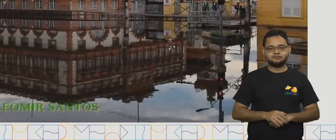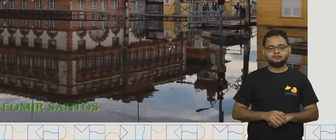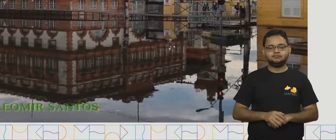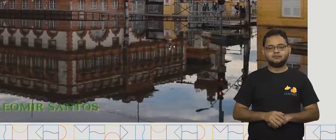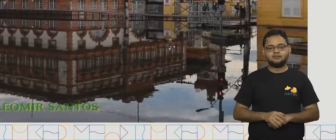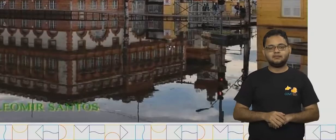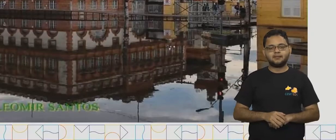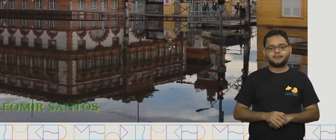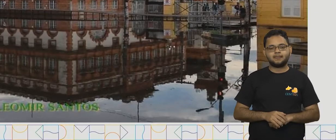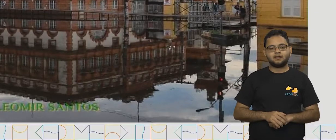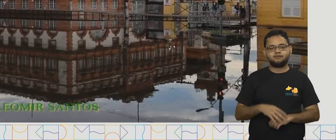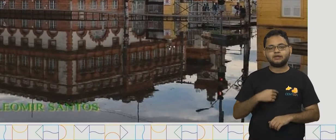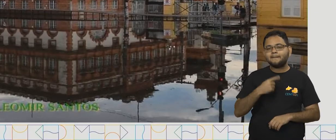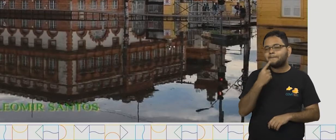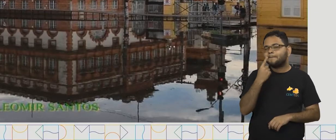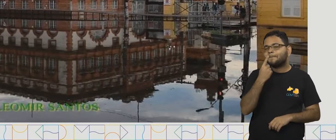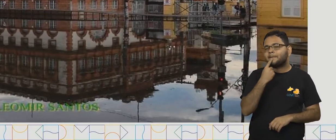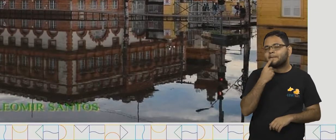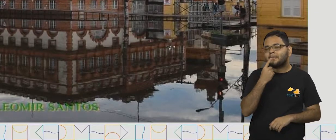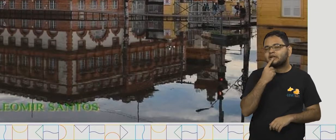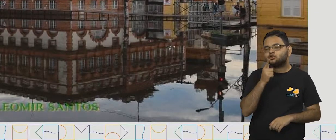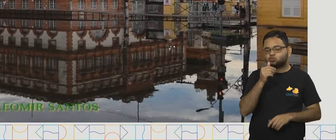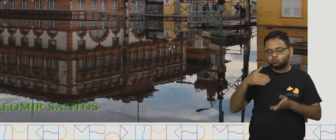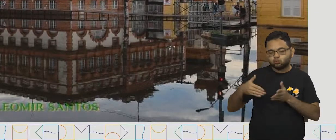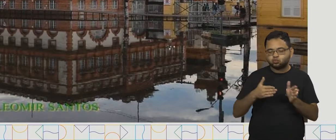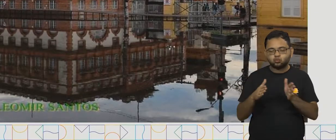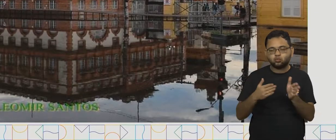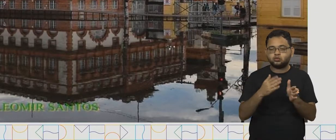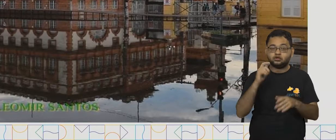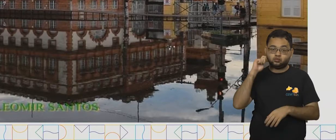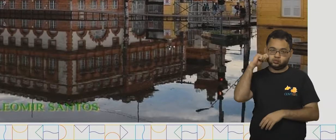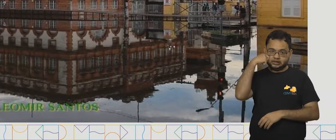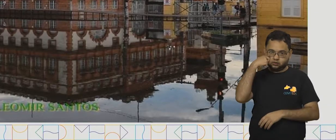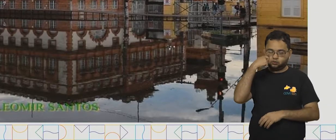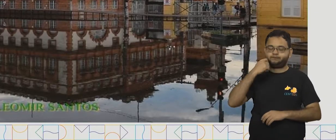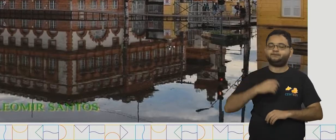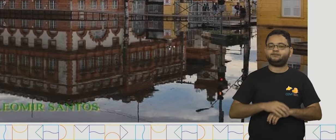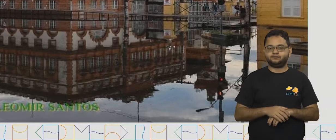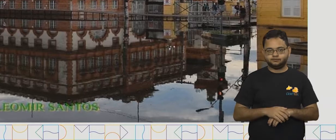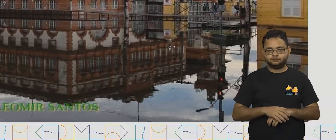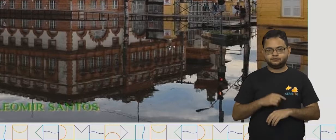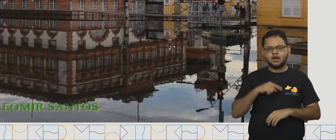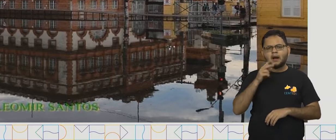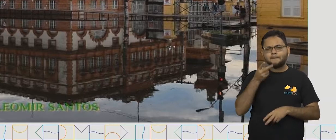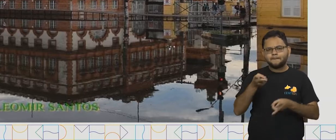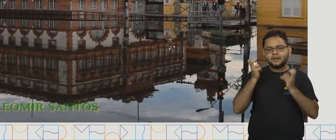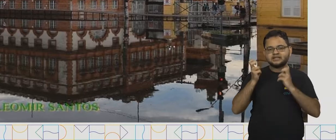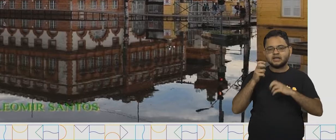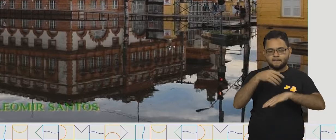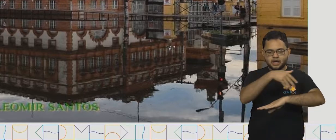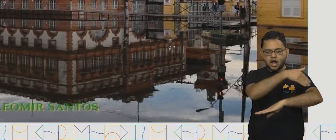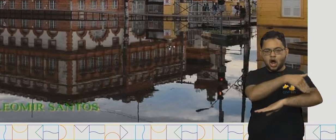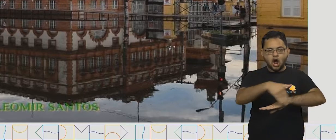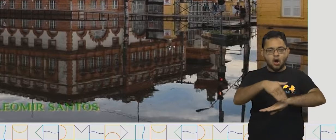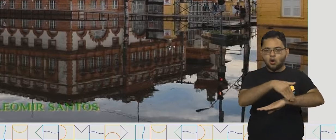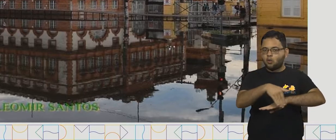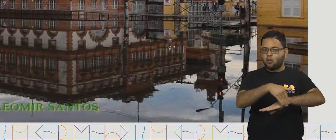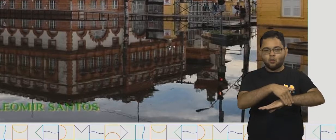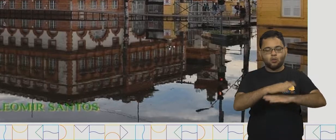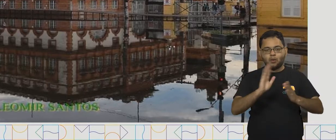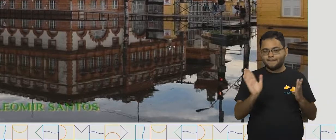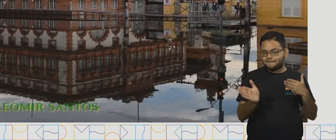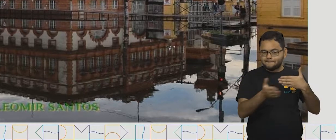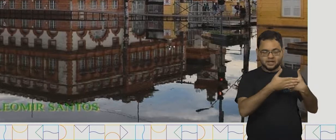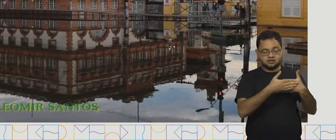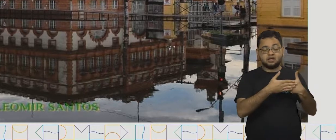do tempo, que fica bem pertinho do Rio Negro. Essas ruas foram interditadas e